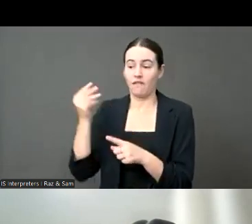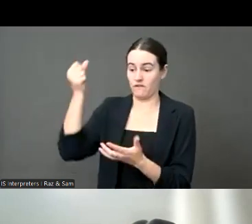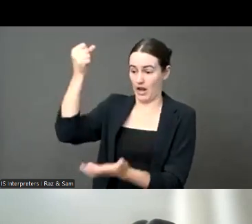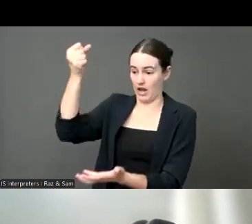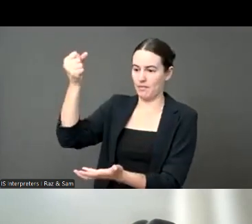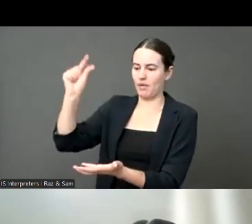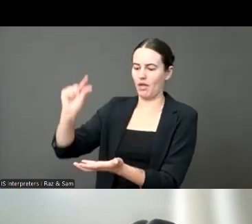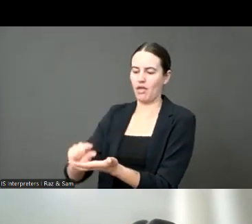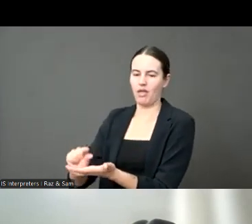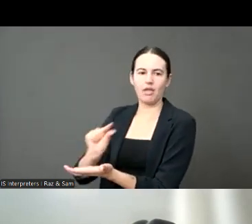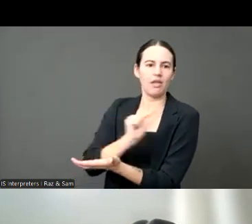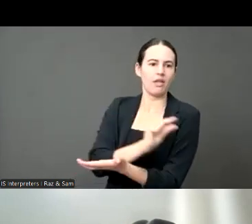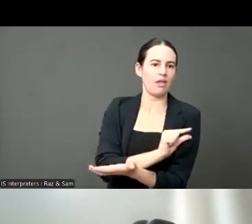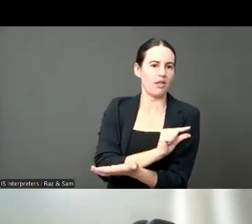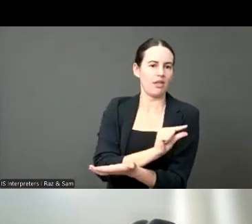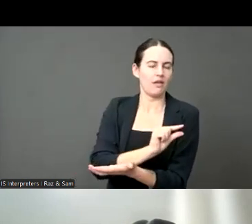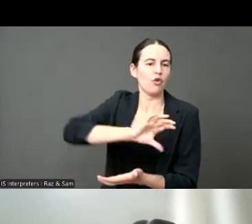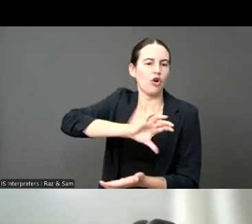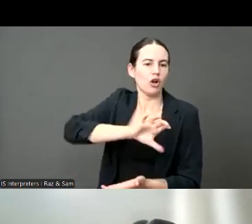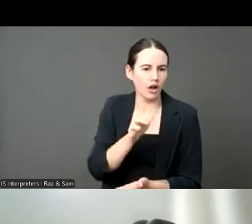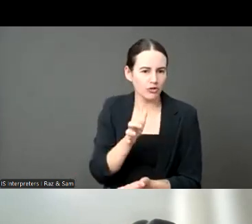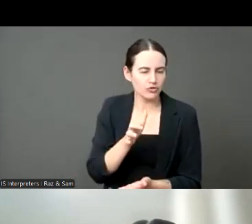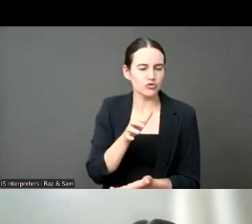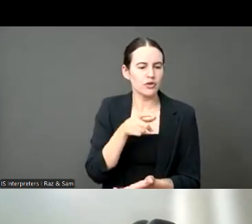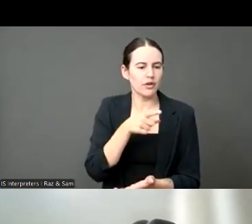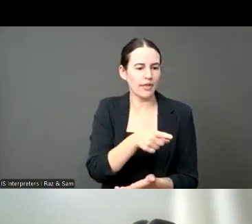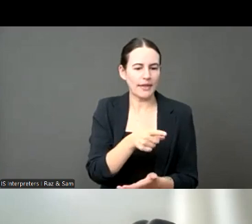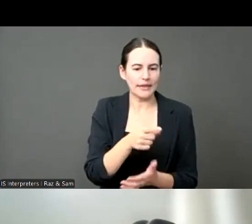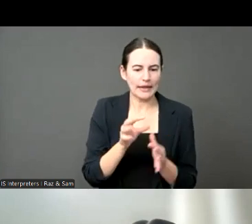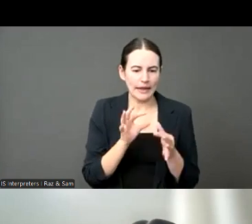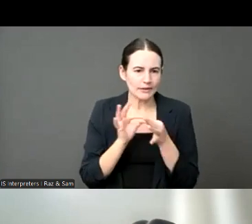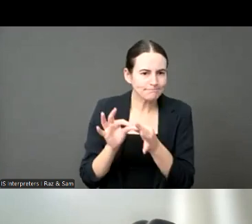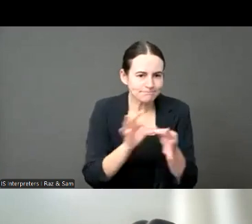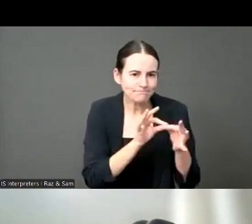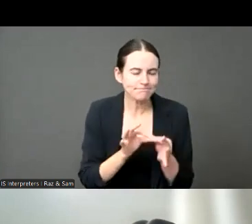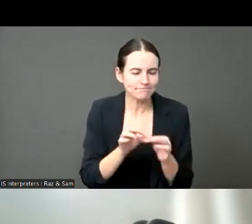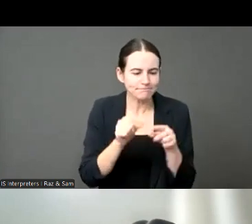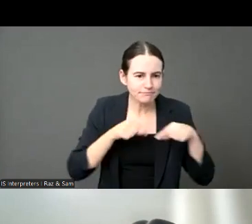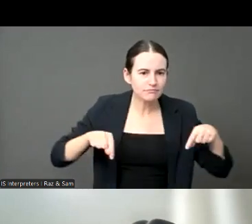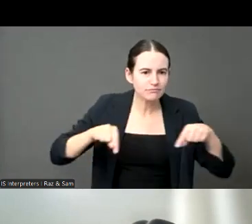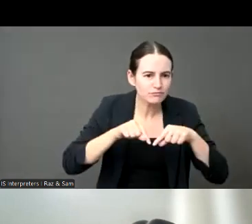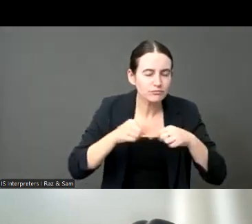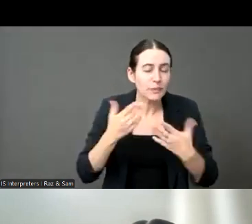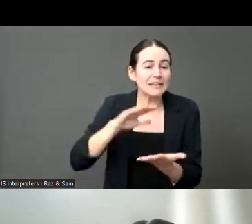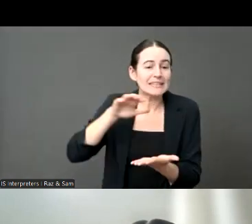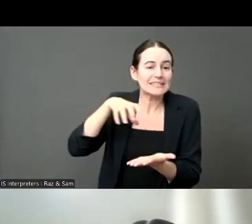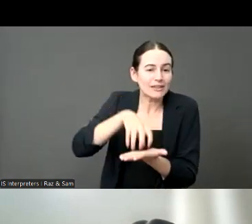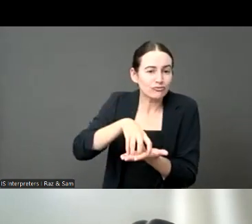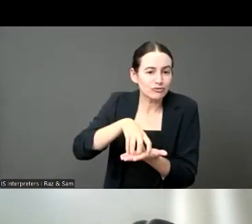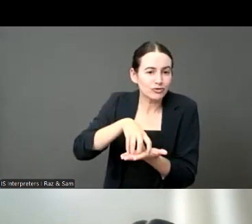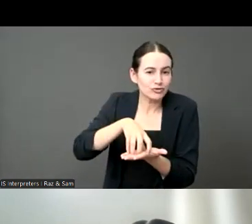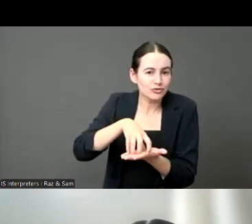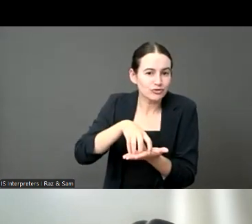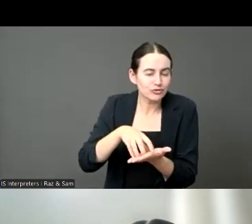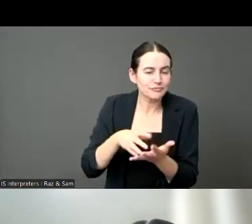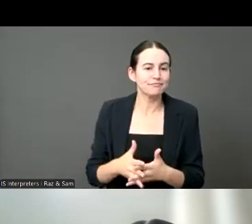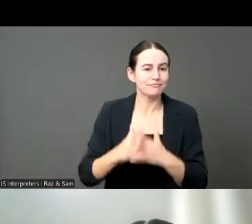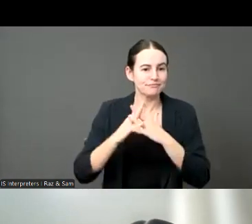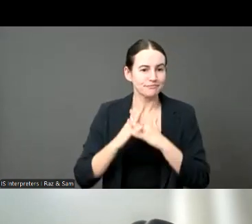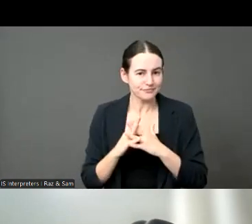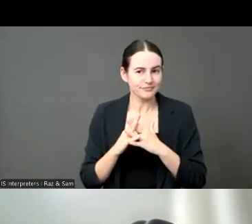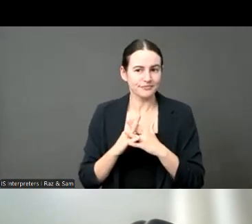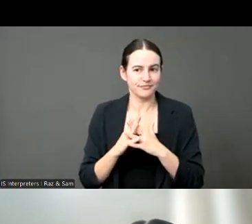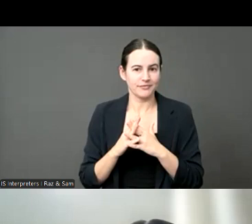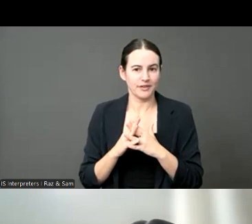HIV, malária, a nutrição e outros. Nós precisamos, então, ter uma porção das pessoas para ajudar